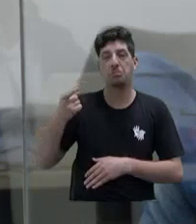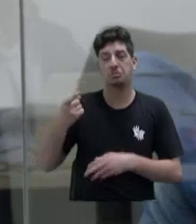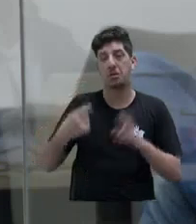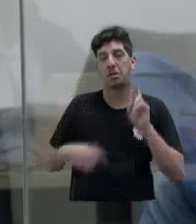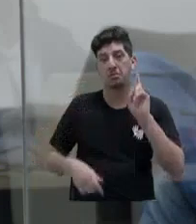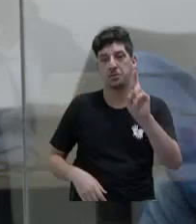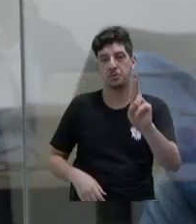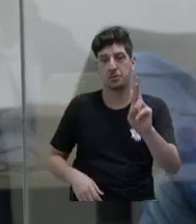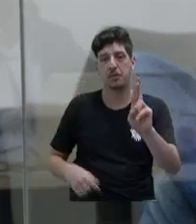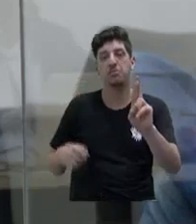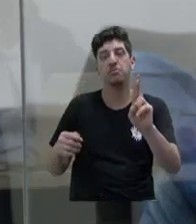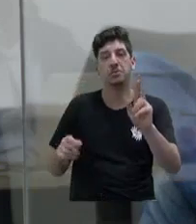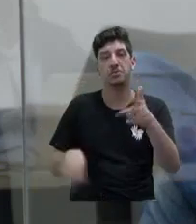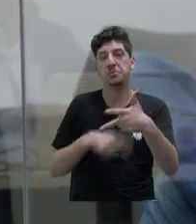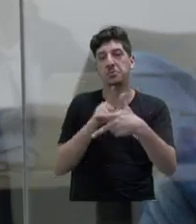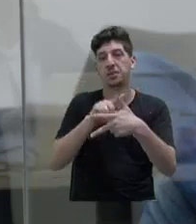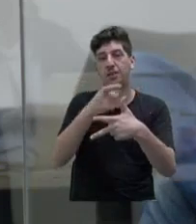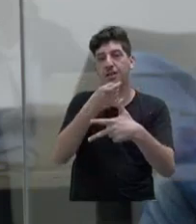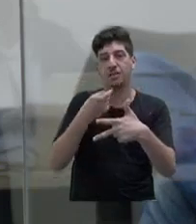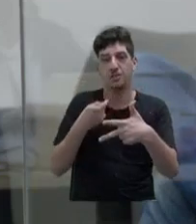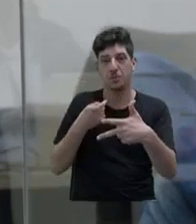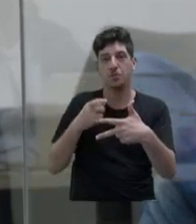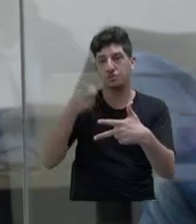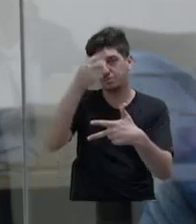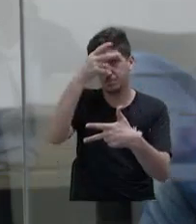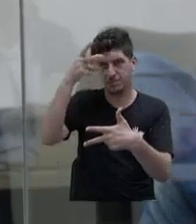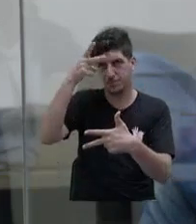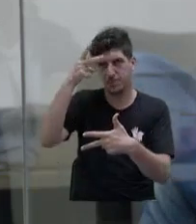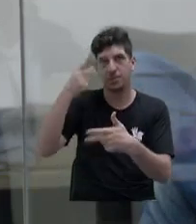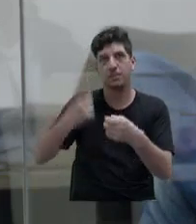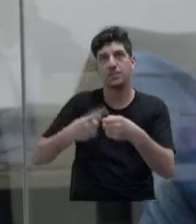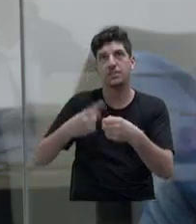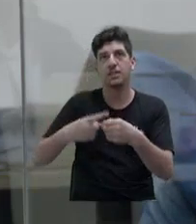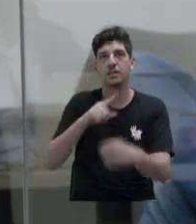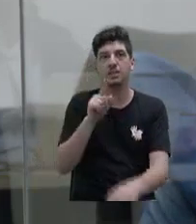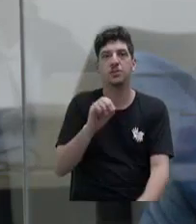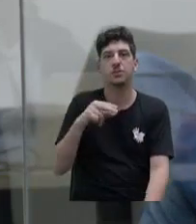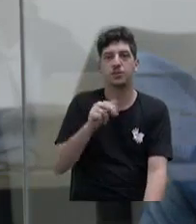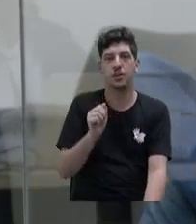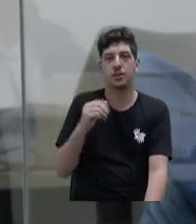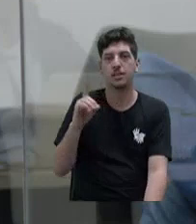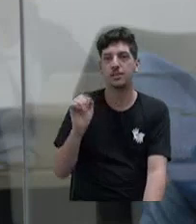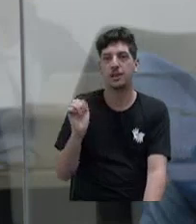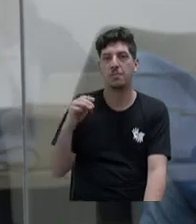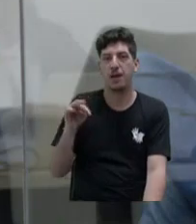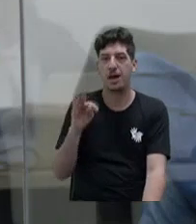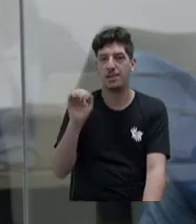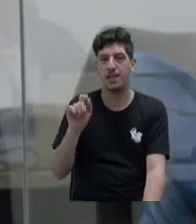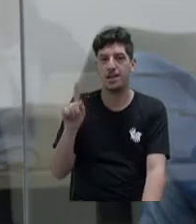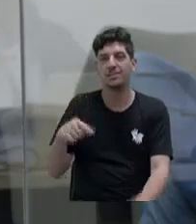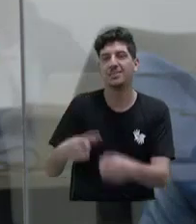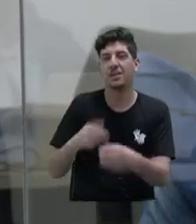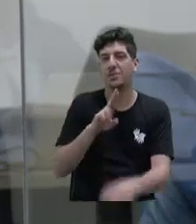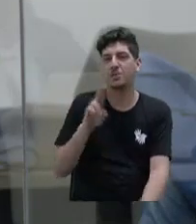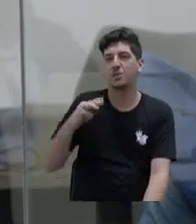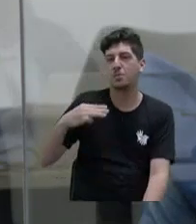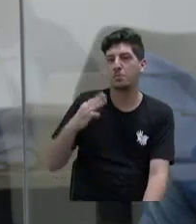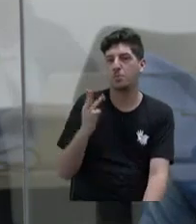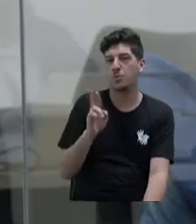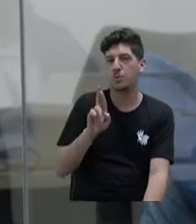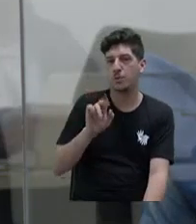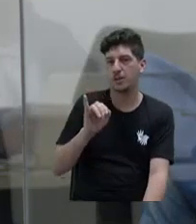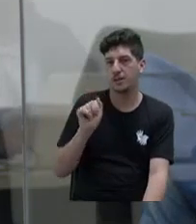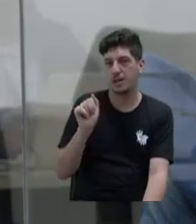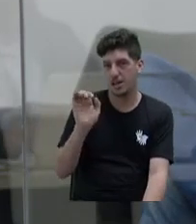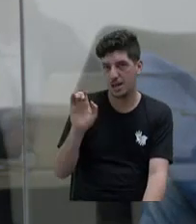Poder Executivo de uma cidade da Zona da Mata, Muriaé, e realmente é